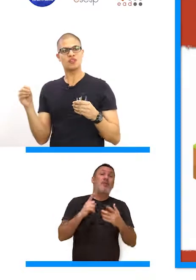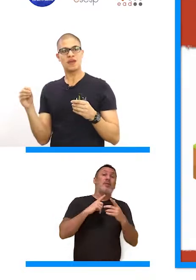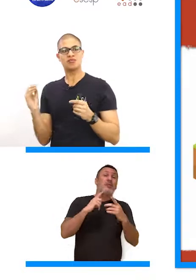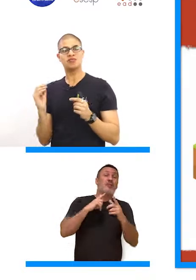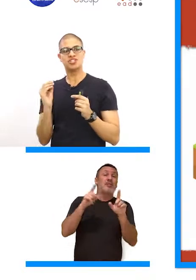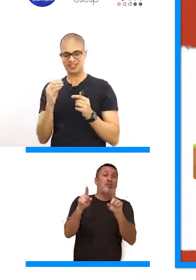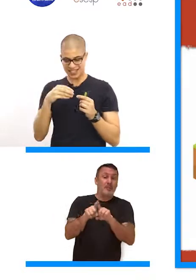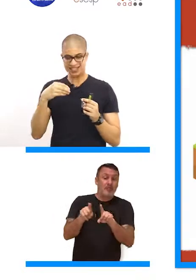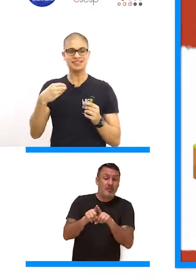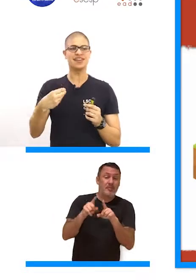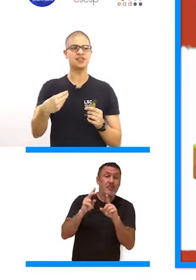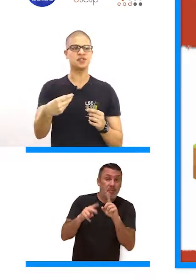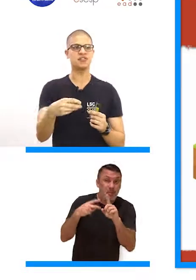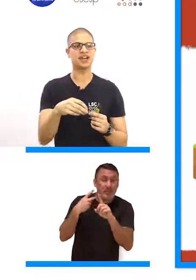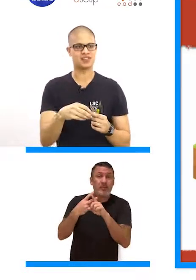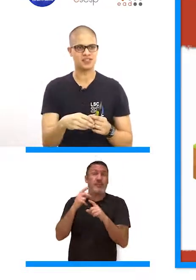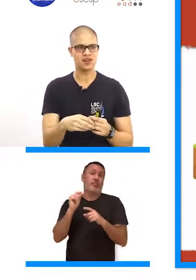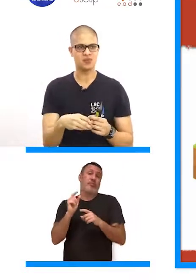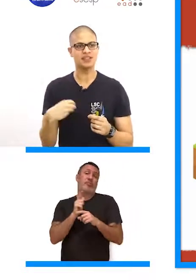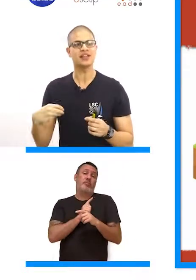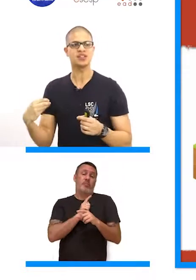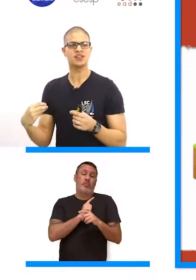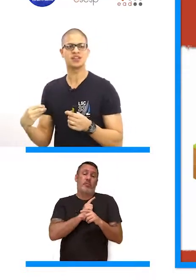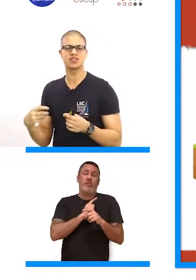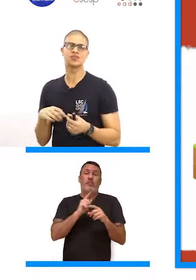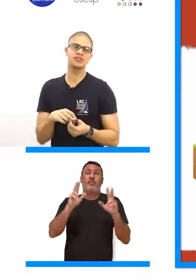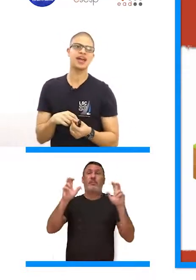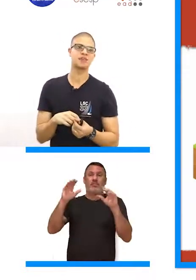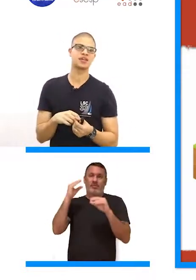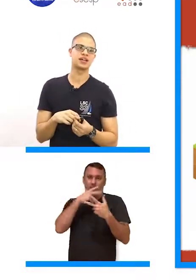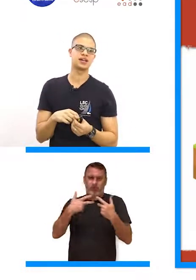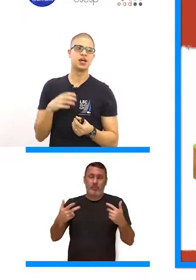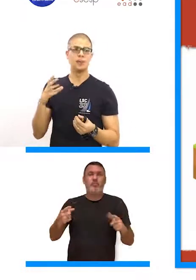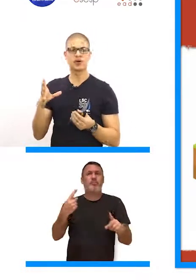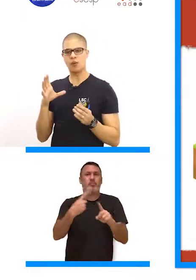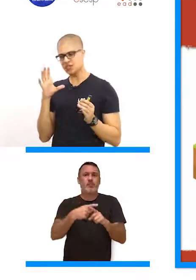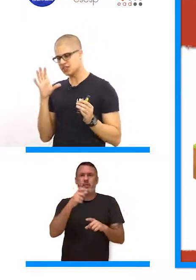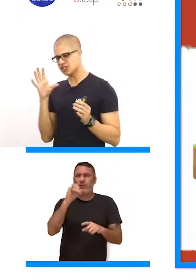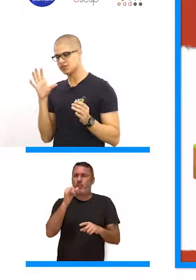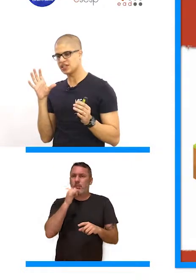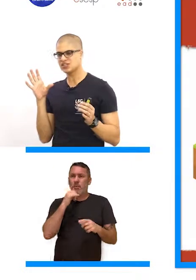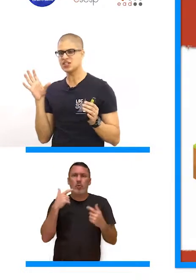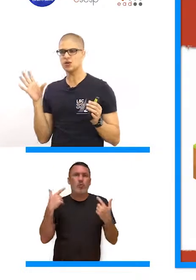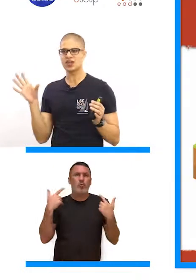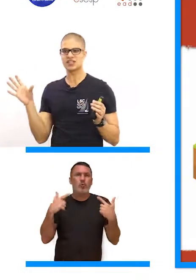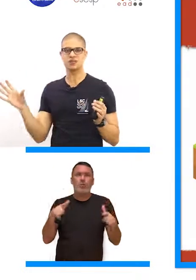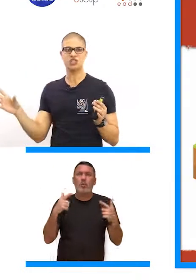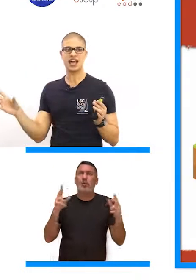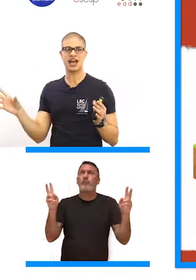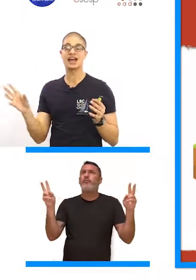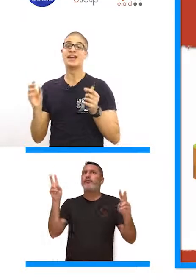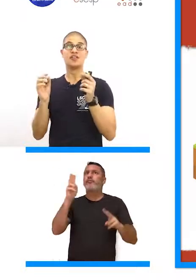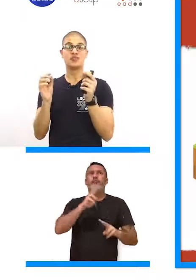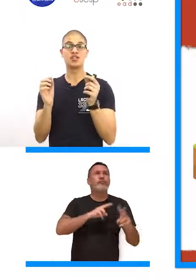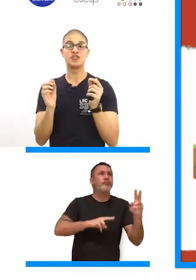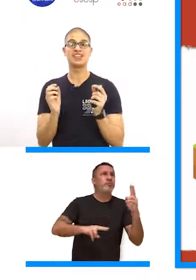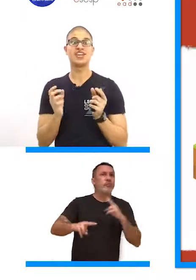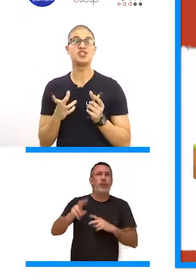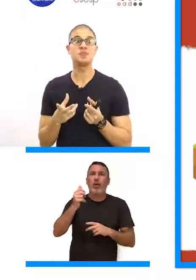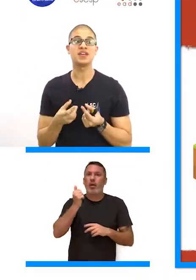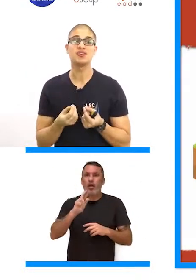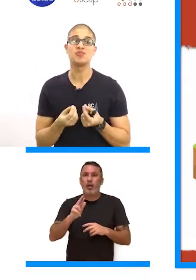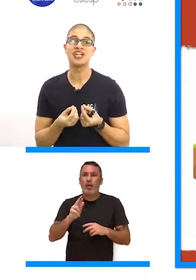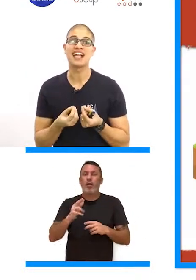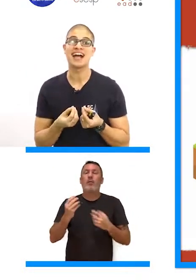mais um aspecto de intensificação térmica. Porque onde você não tem circulação de ar, você não